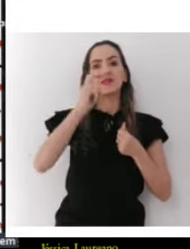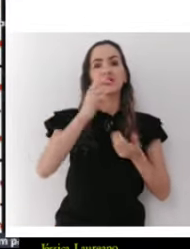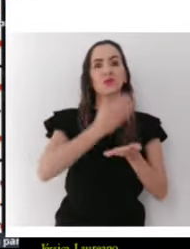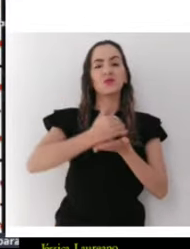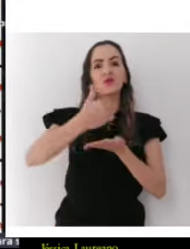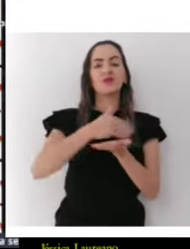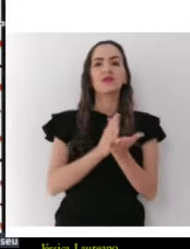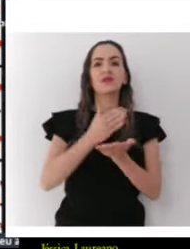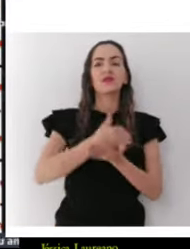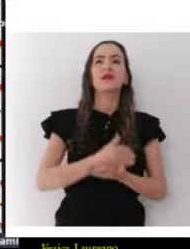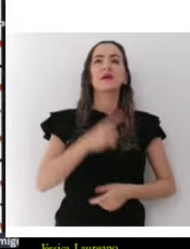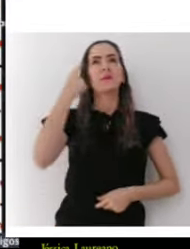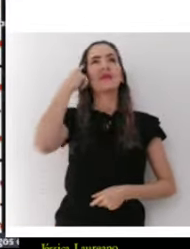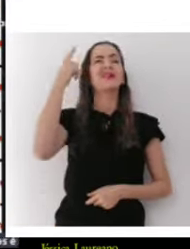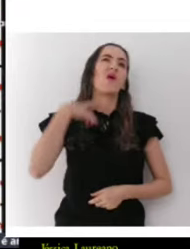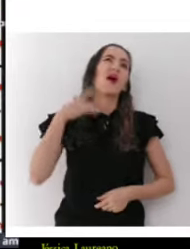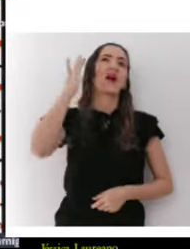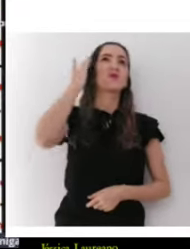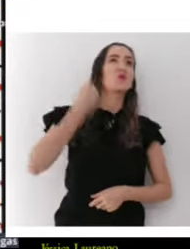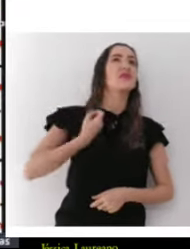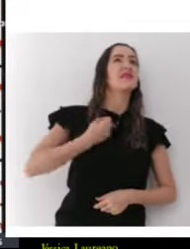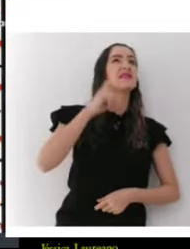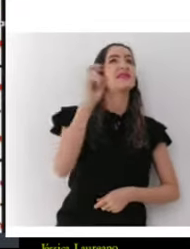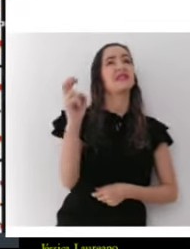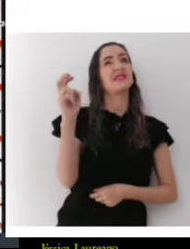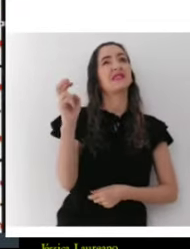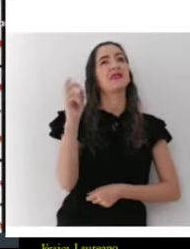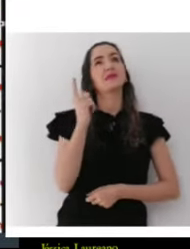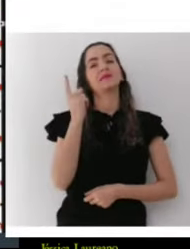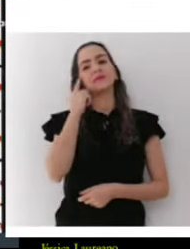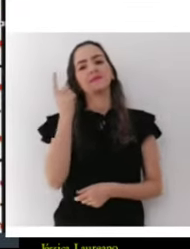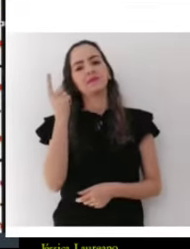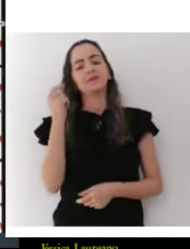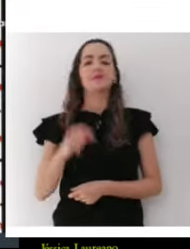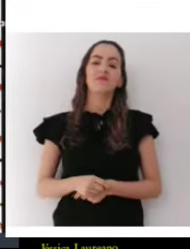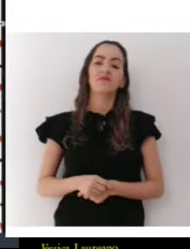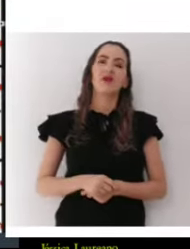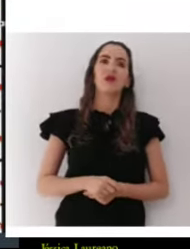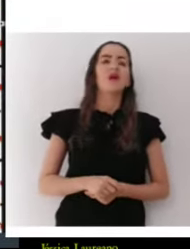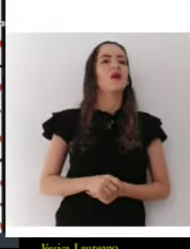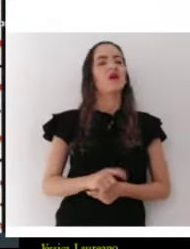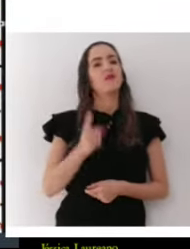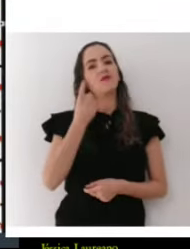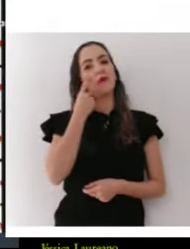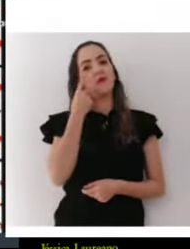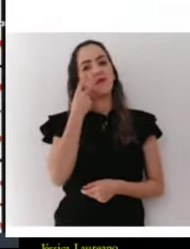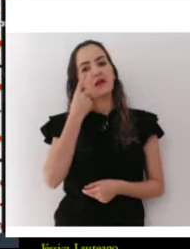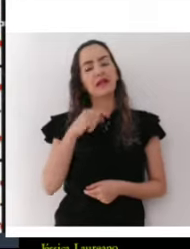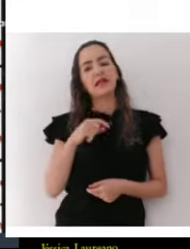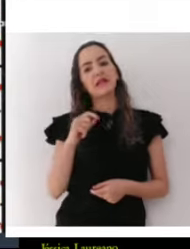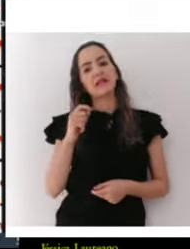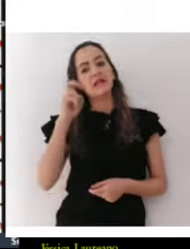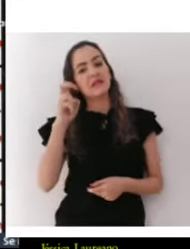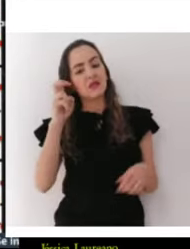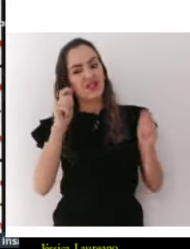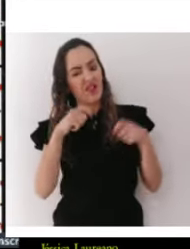Se der 5, Ótimo. Se não der, você testa outro número. Então, Caio,